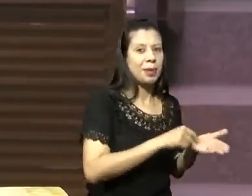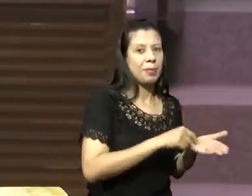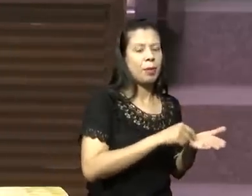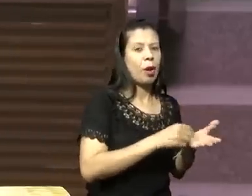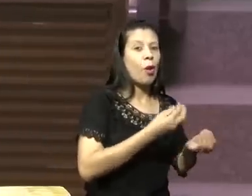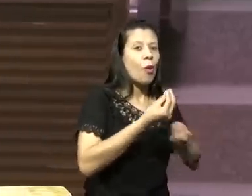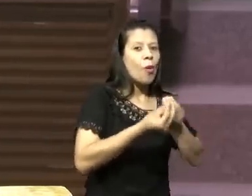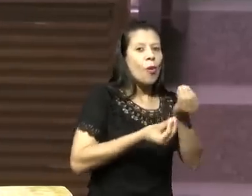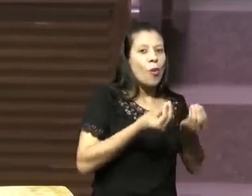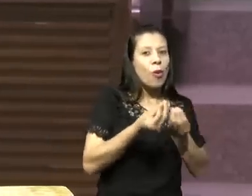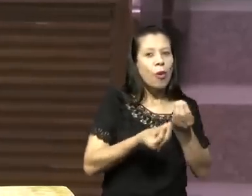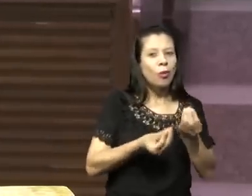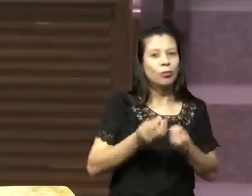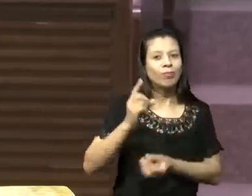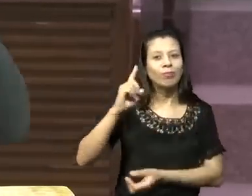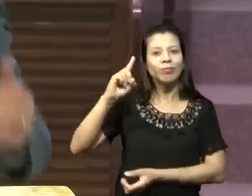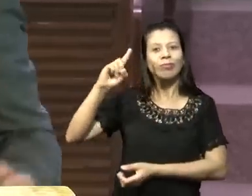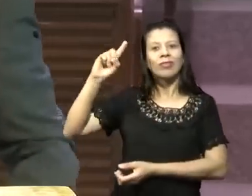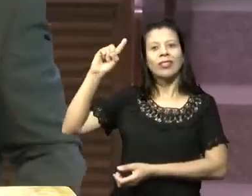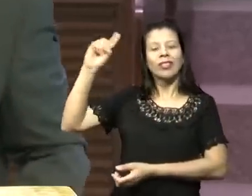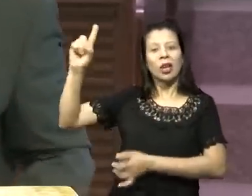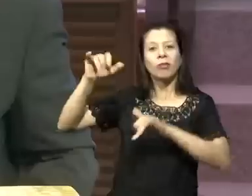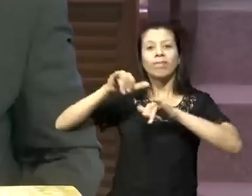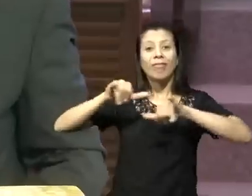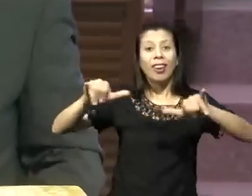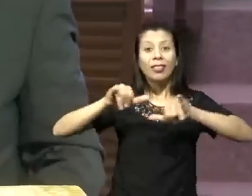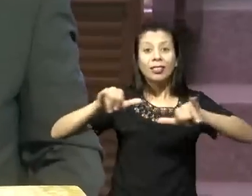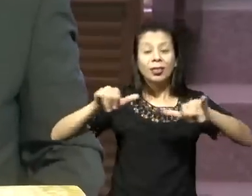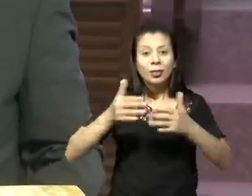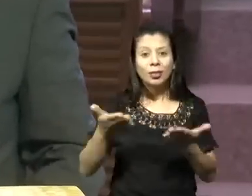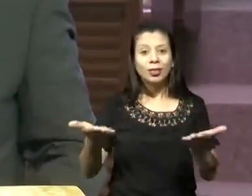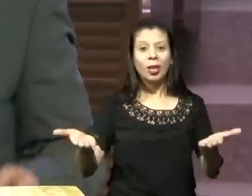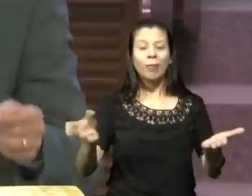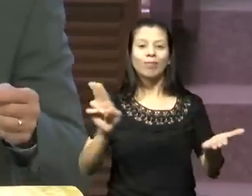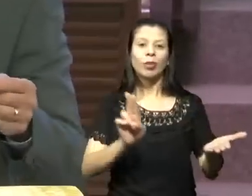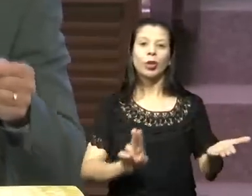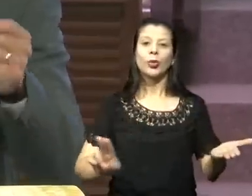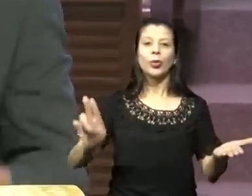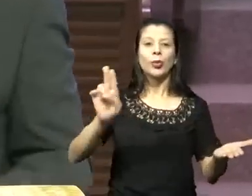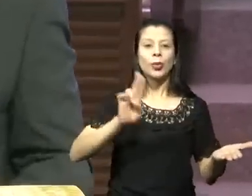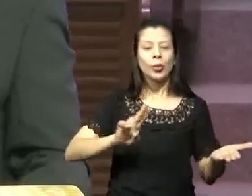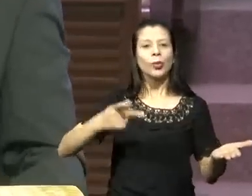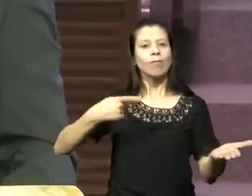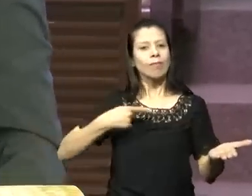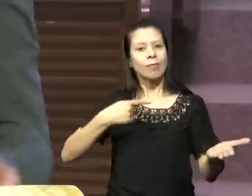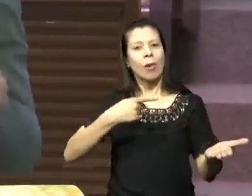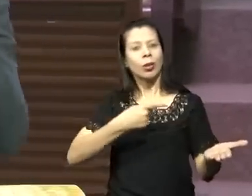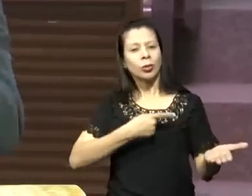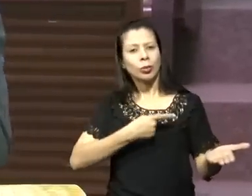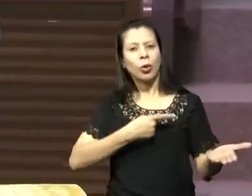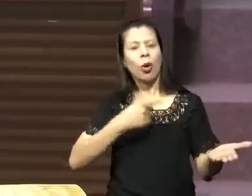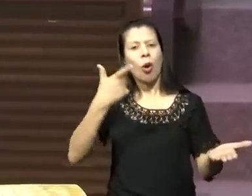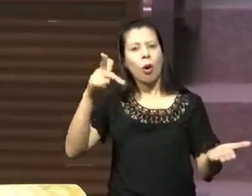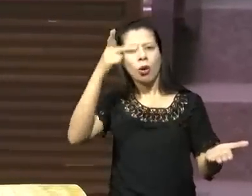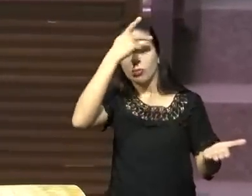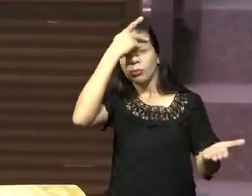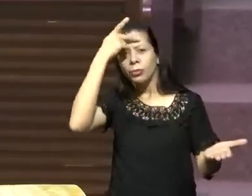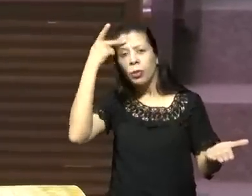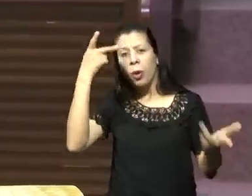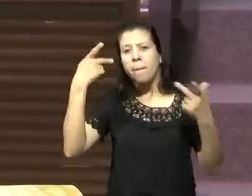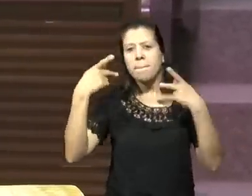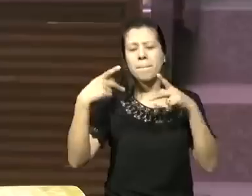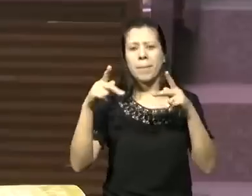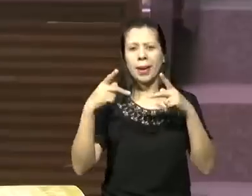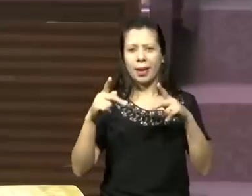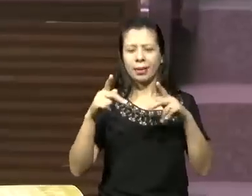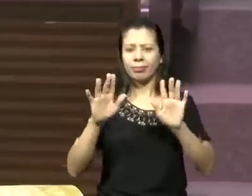original do texto estivesse aqui e falasse para você nessa manhã então o capítulo que nós vamos estudar foi escrito pelo Apóstolo João